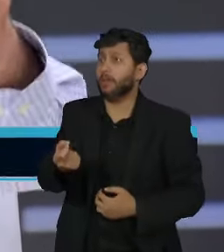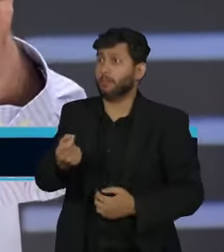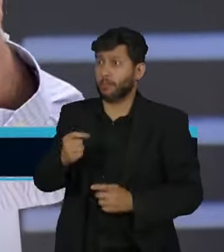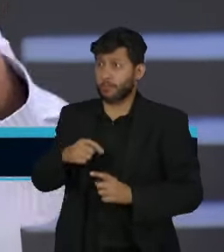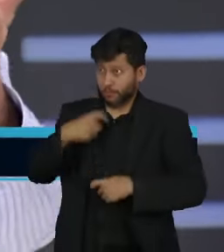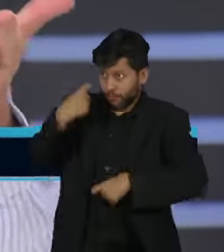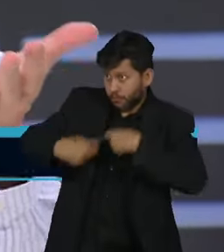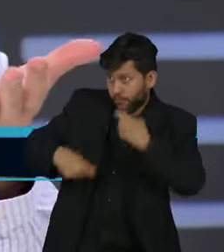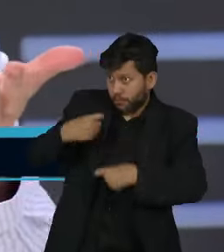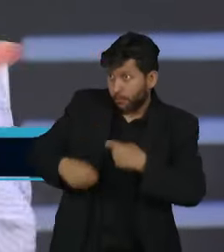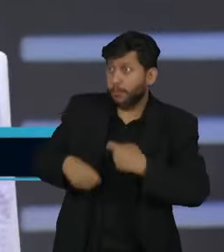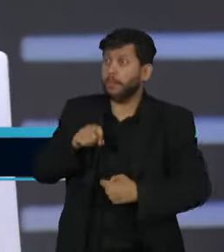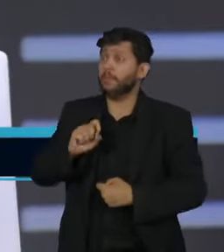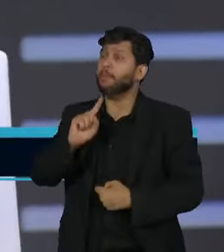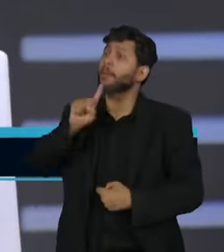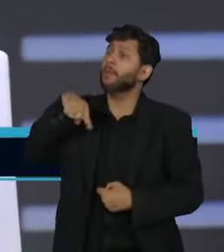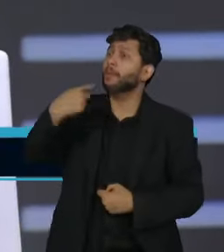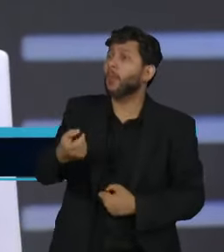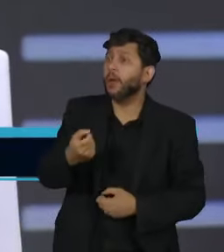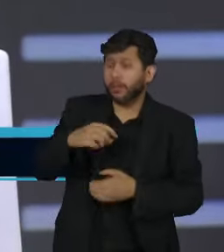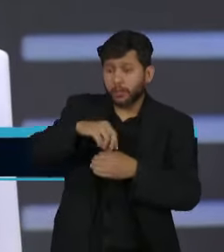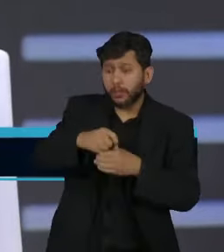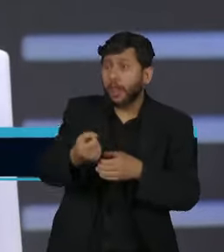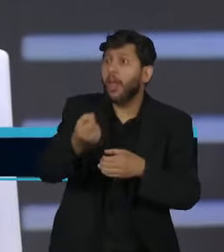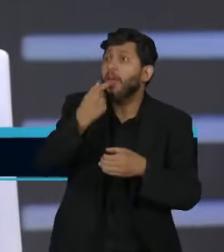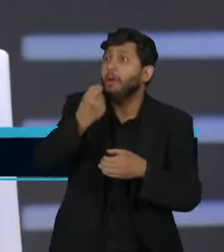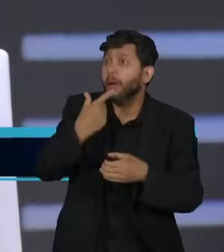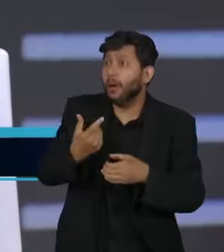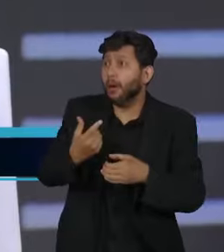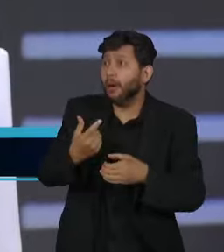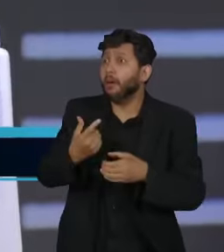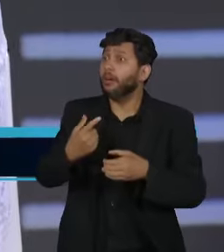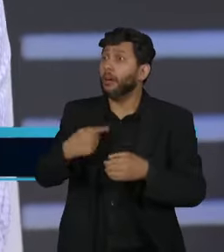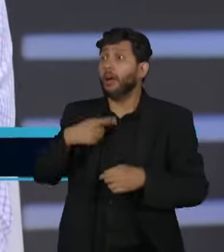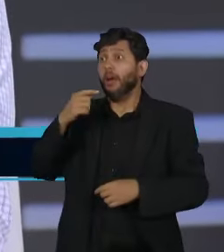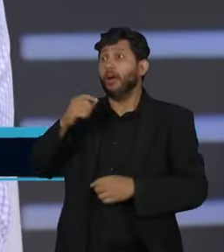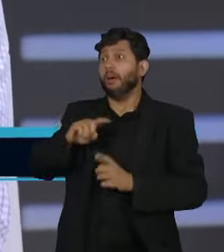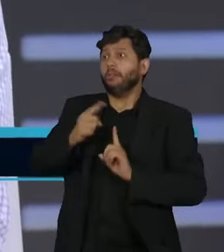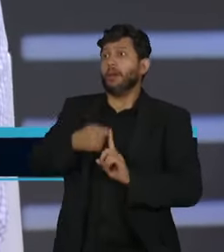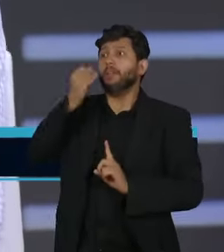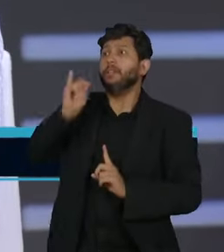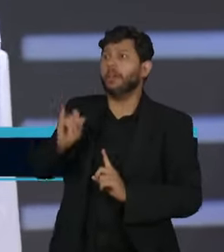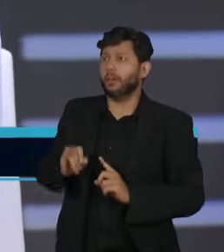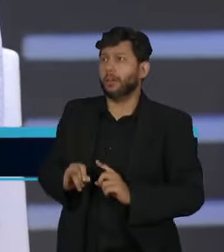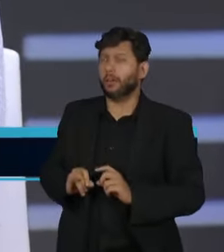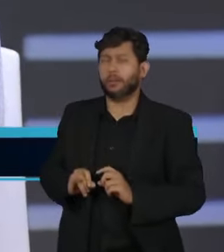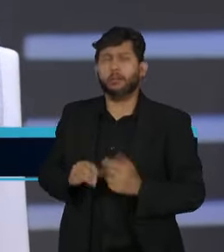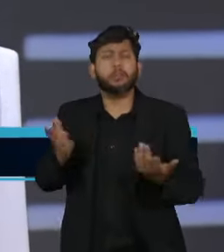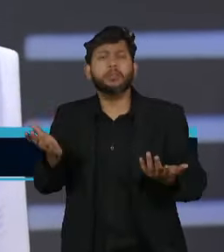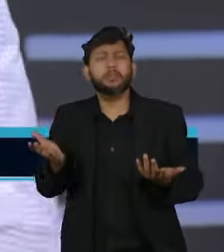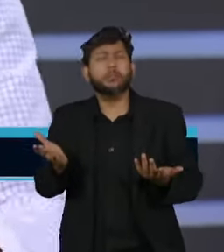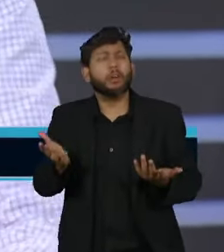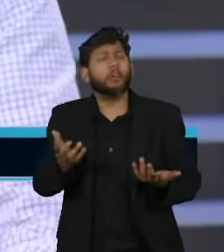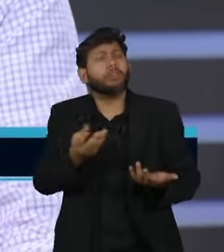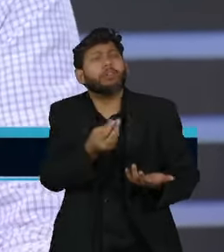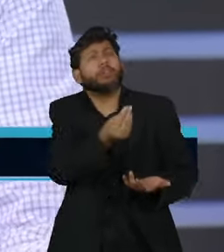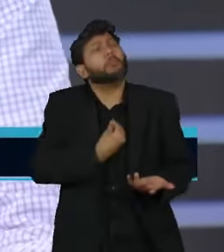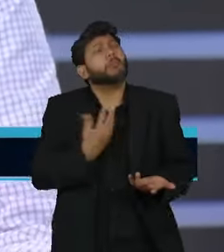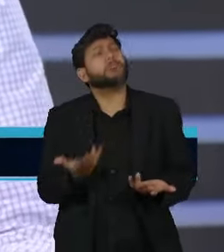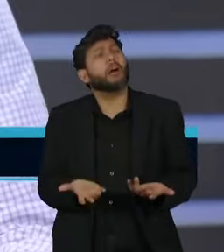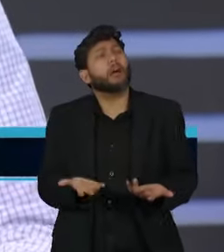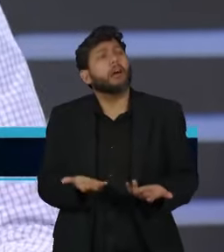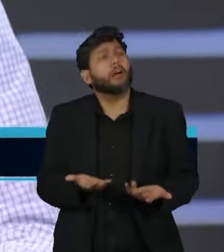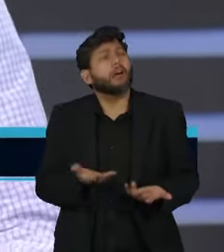dia seguinte? Que pílula é essa? Quem vai dar? Quanto tempo eu tomo? Quer dizer, não basta isso. Olha, se